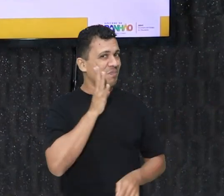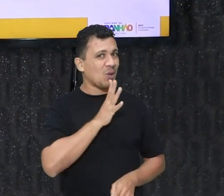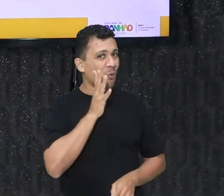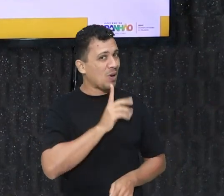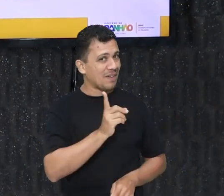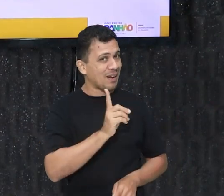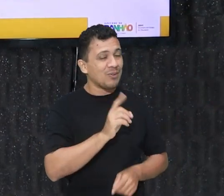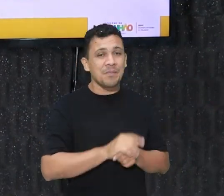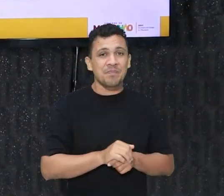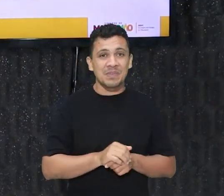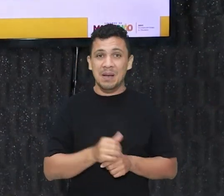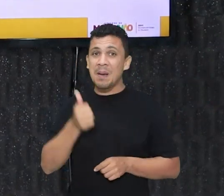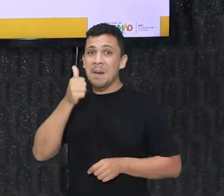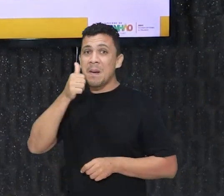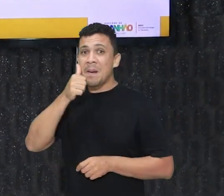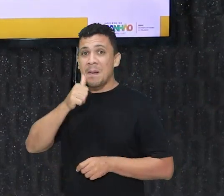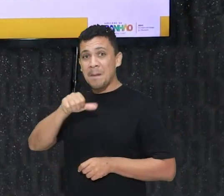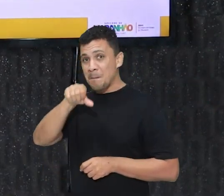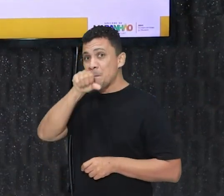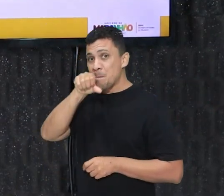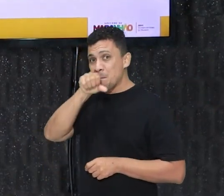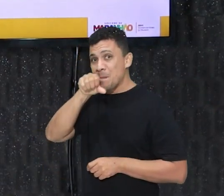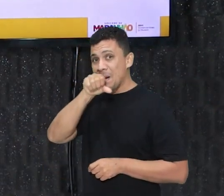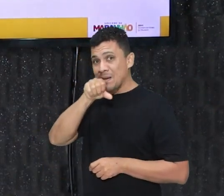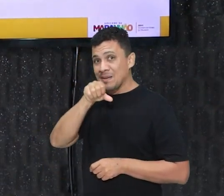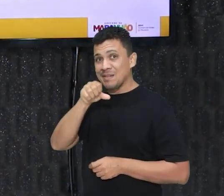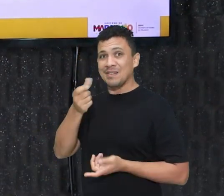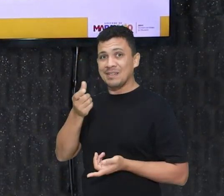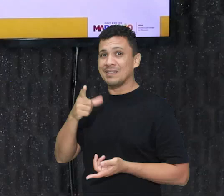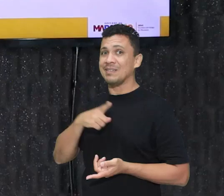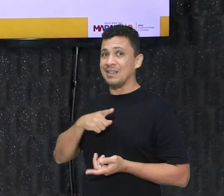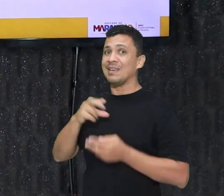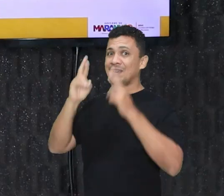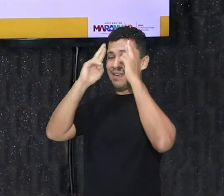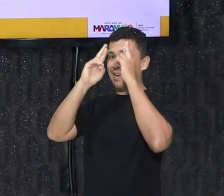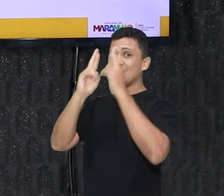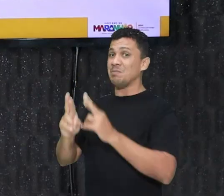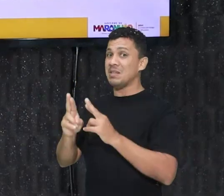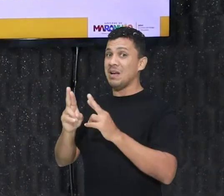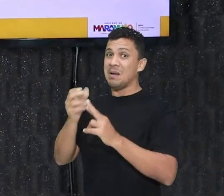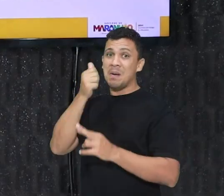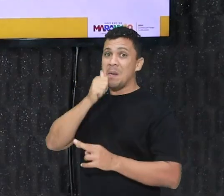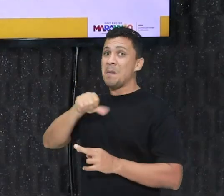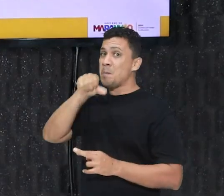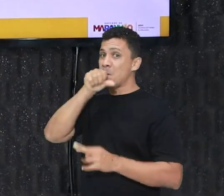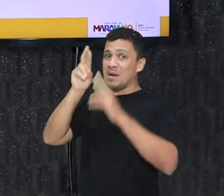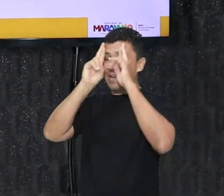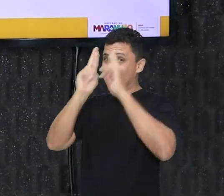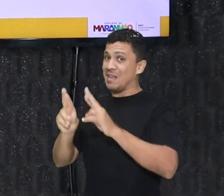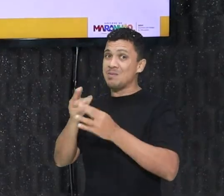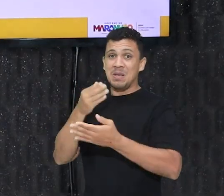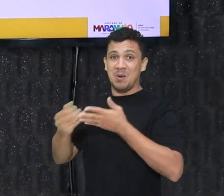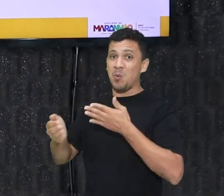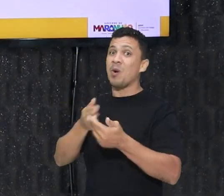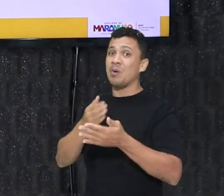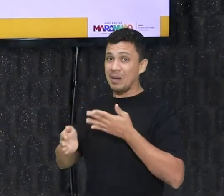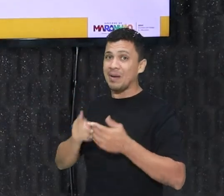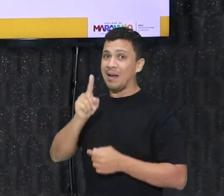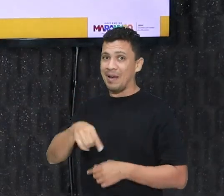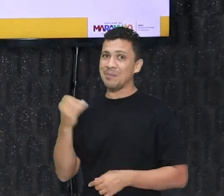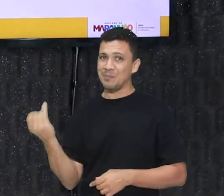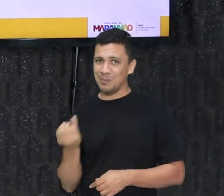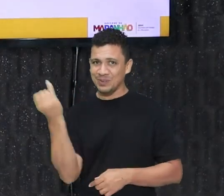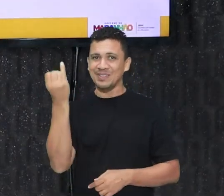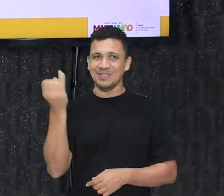mãe a preguiça é a mãe, então eu tenho que respeitar, porque mãe é mãe, seja qual for a vertente. É isso que ele está dizendo, tá